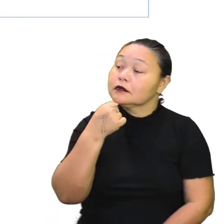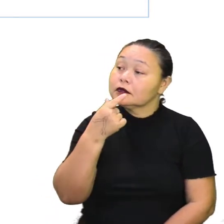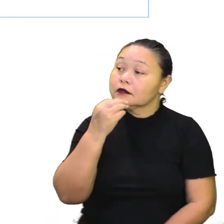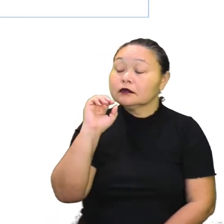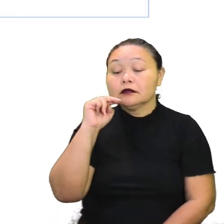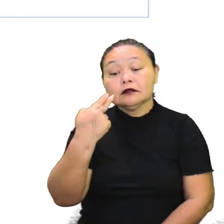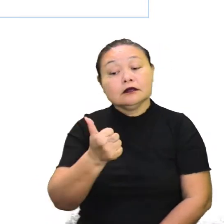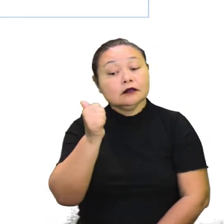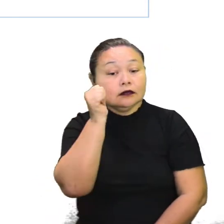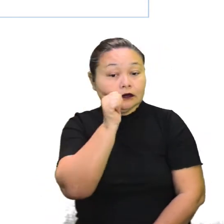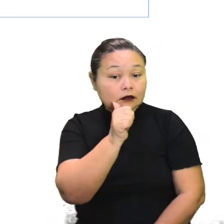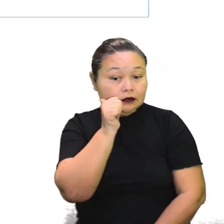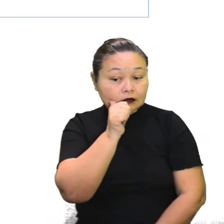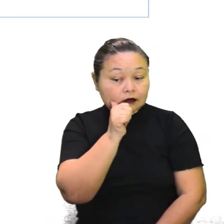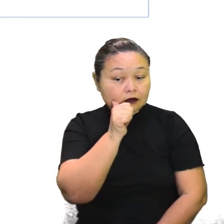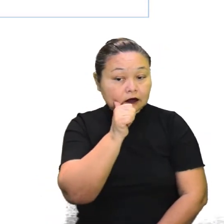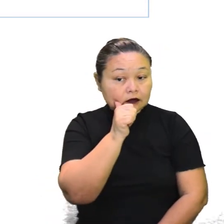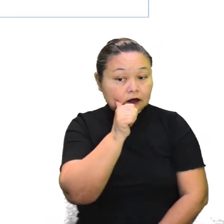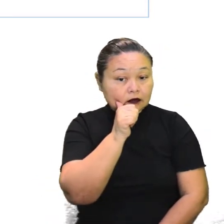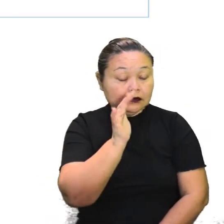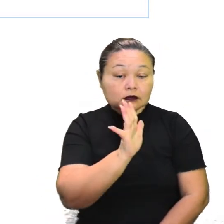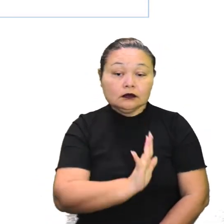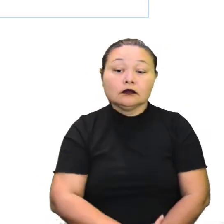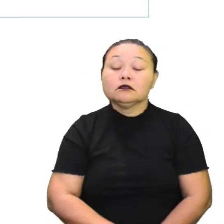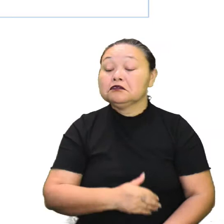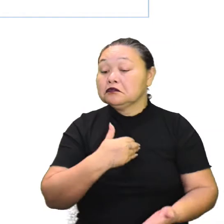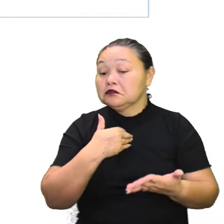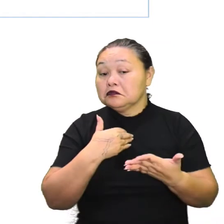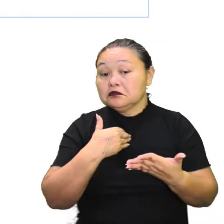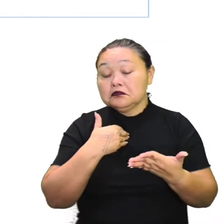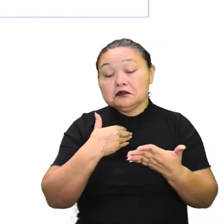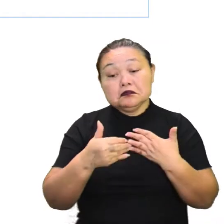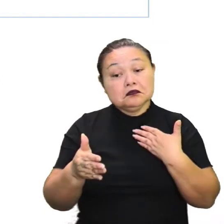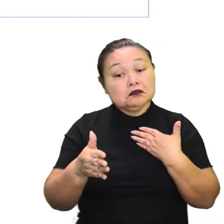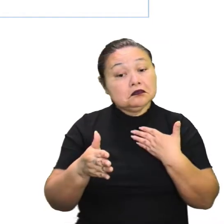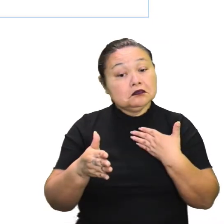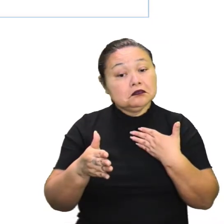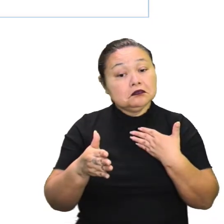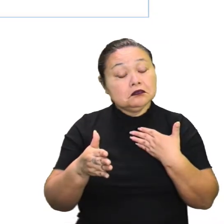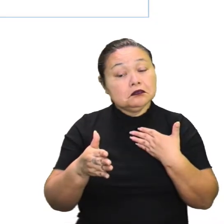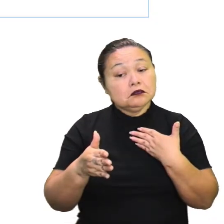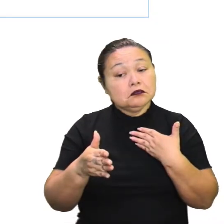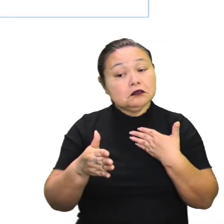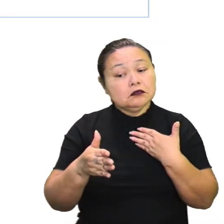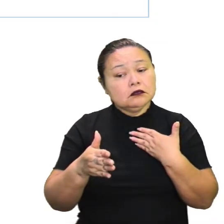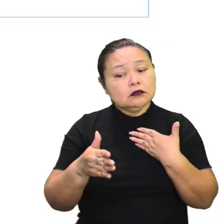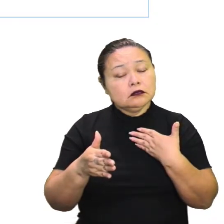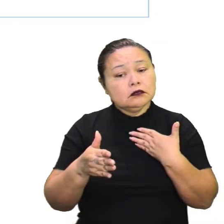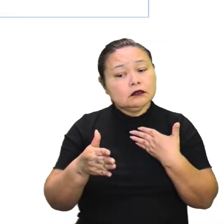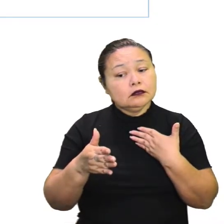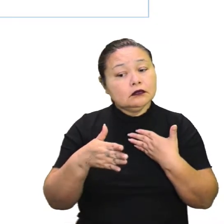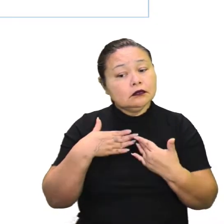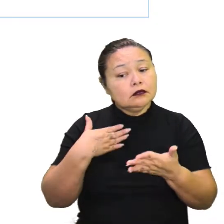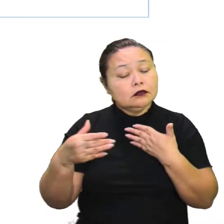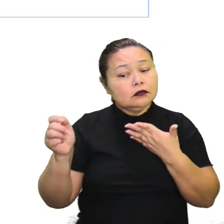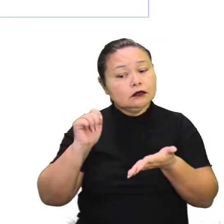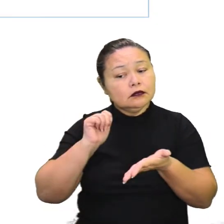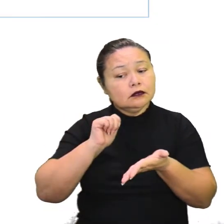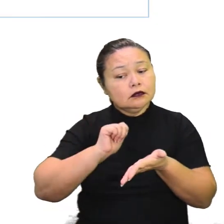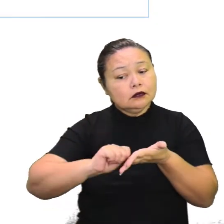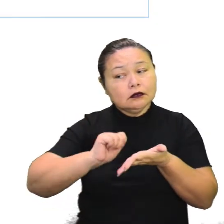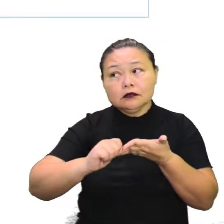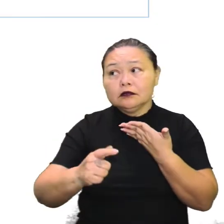masculino ou feminino. Depende da autoria, depende do autor aí na hora que ele vai